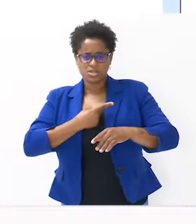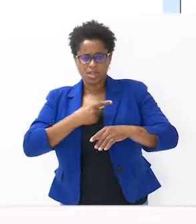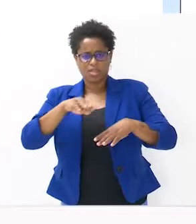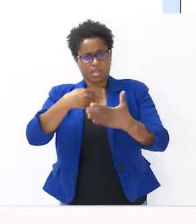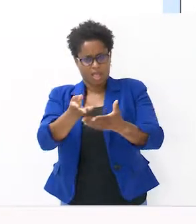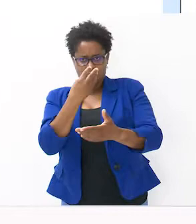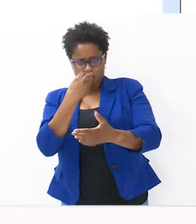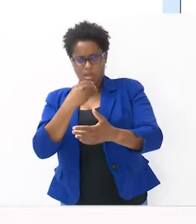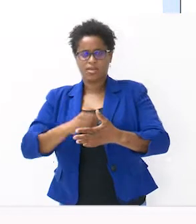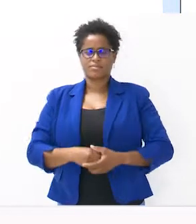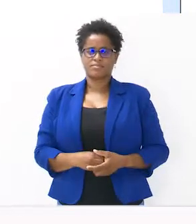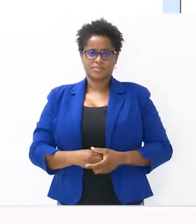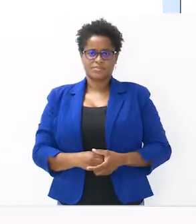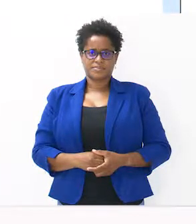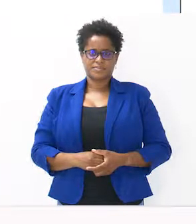comer.